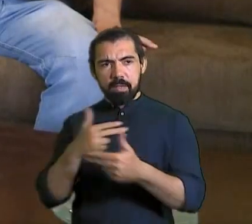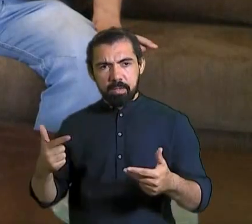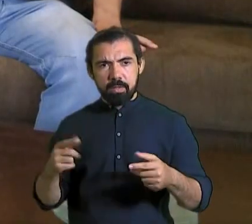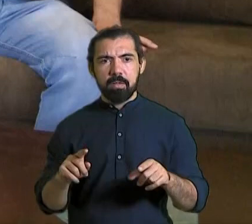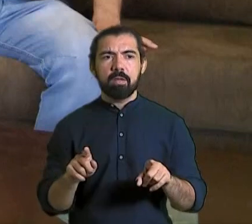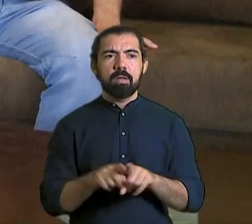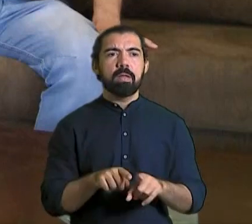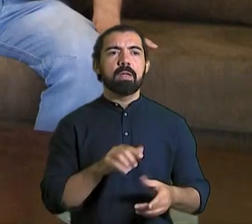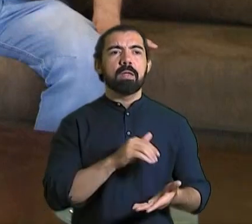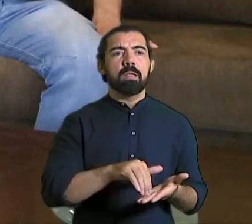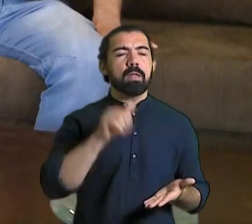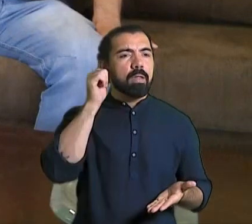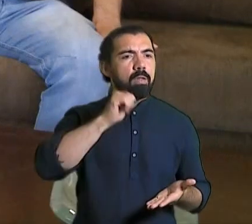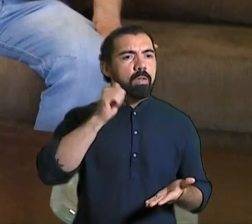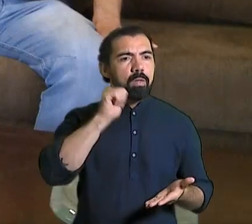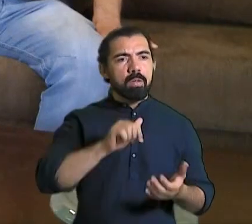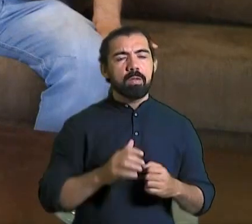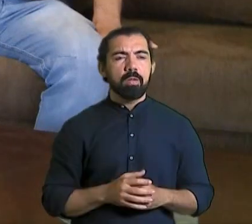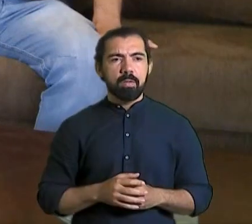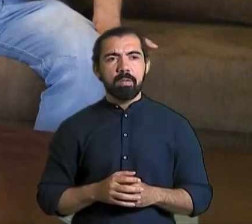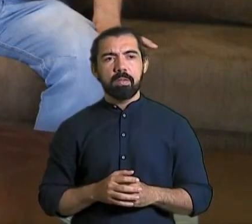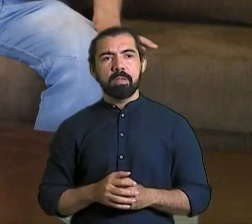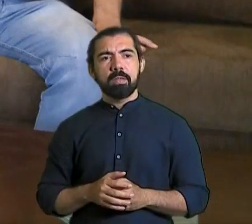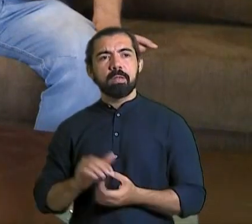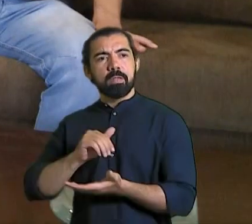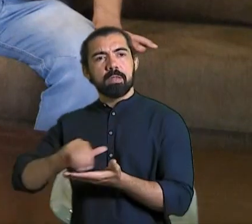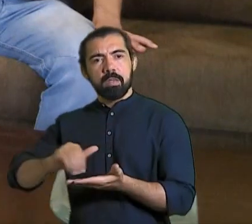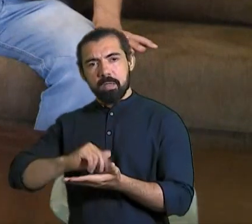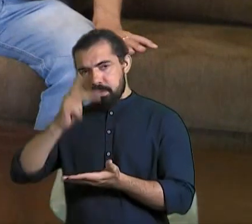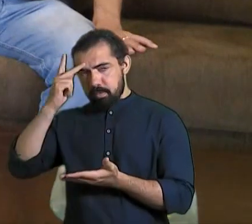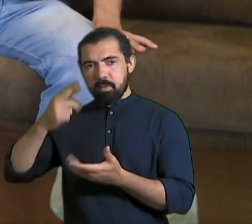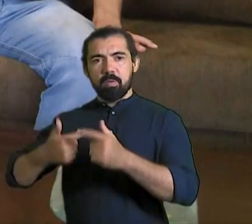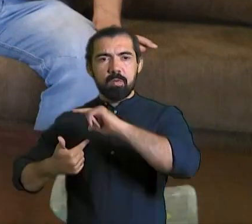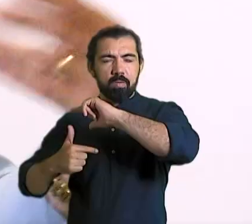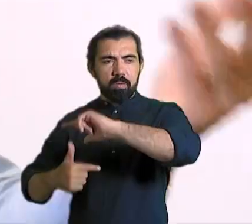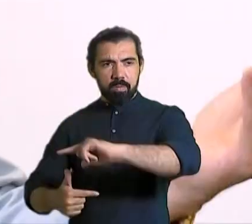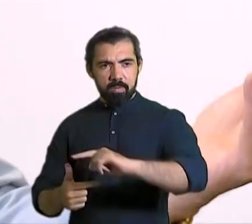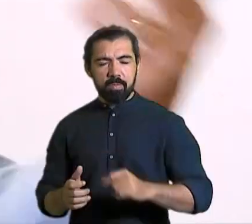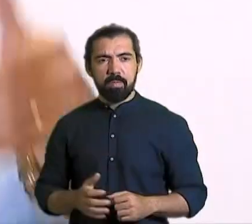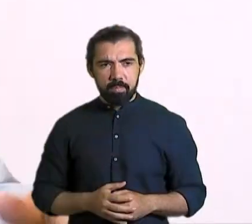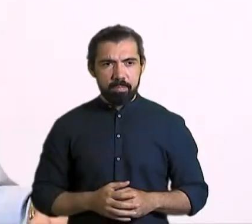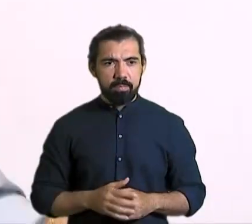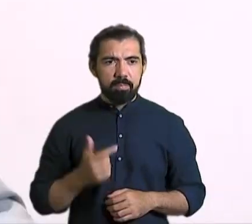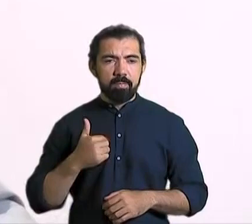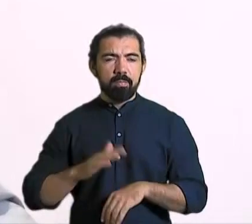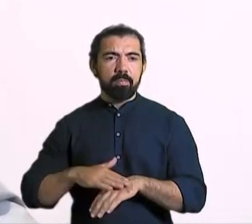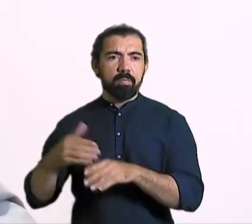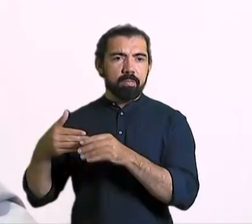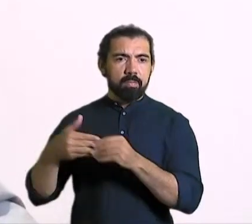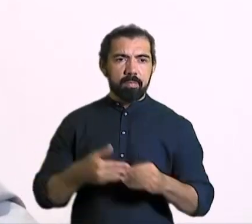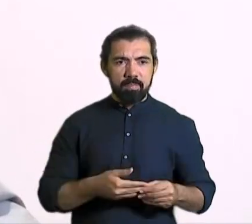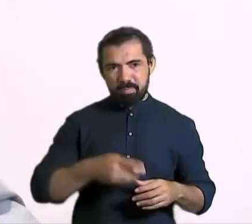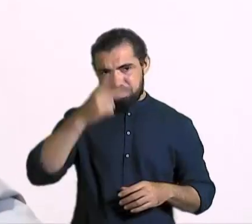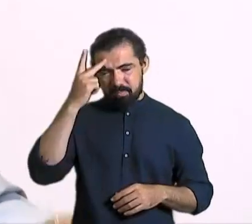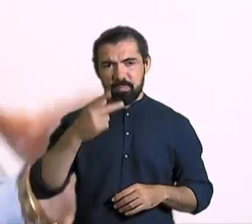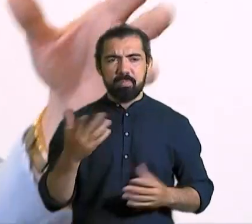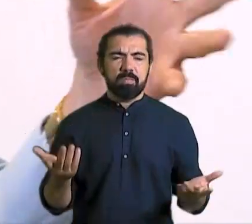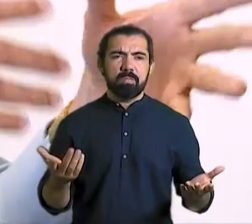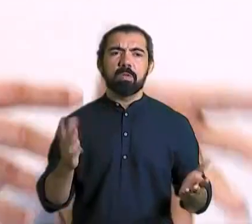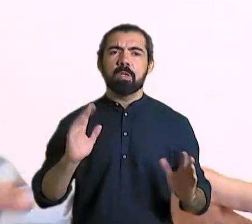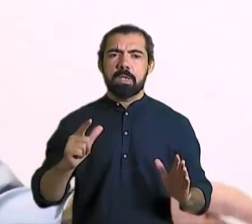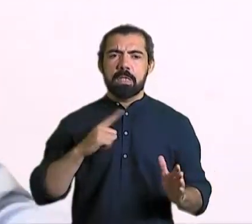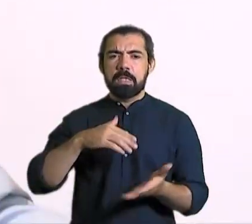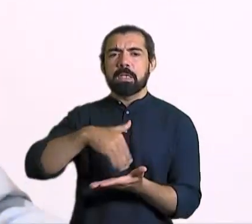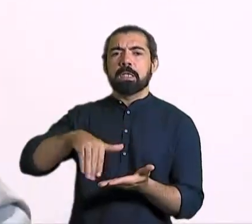Secretaria da Mulher, a Secretaria dos Povos Originários... Sempre quando eu trago esse assunto à baila, as pessoas dizem, mas já tem a